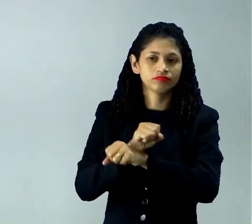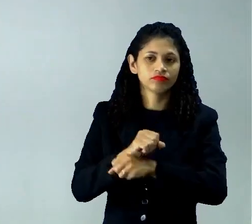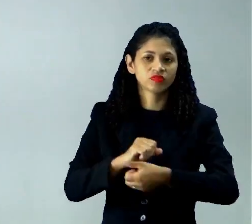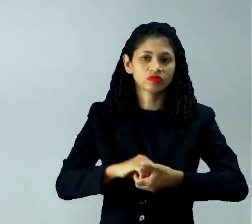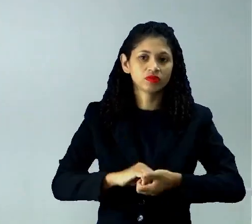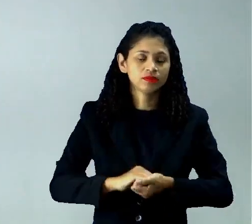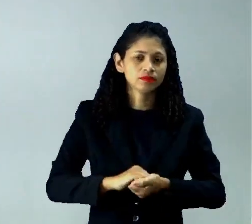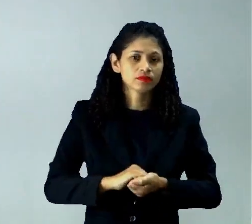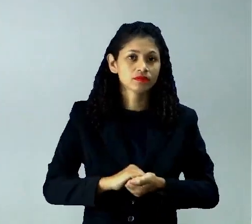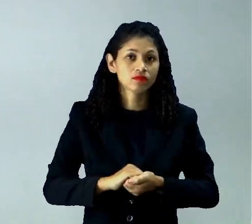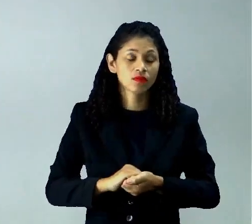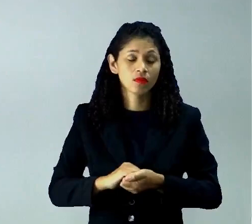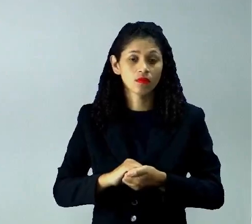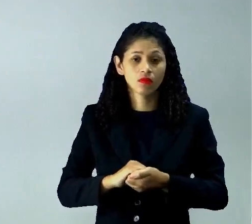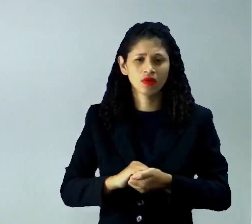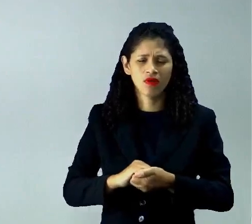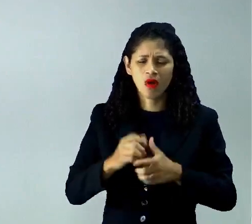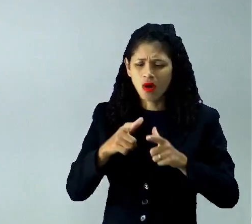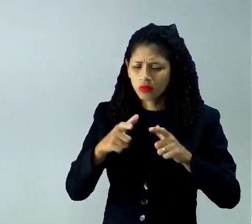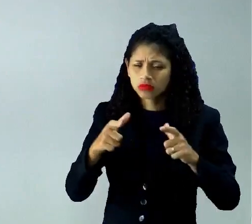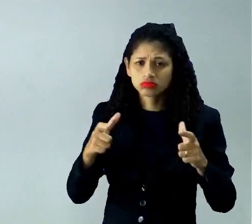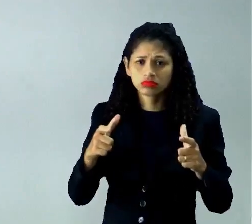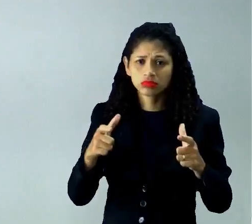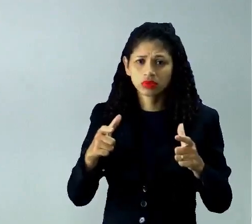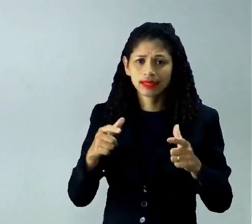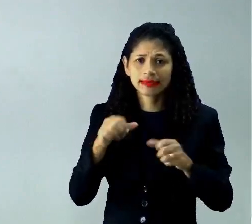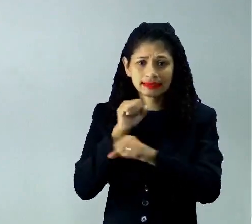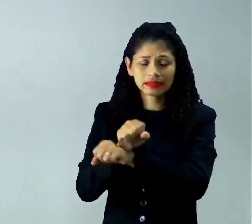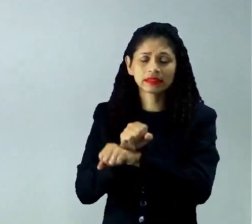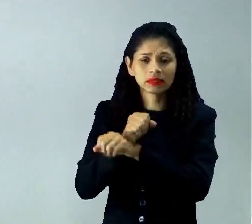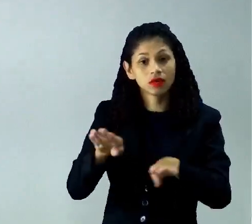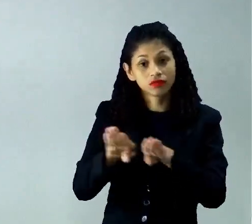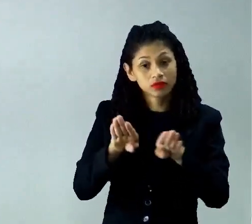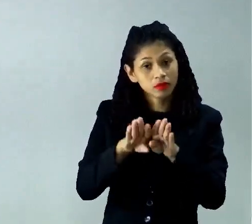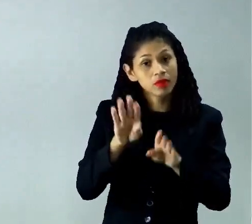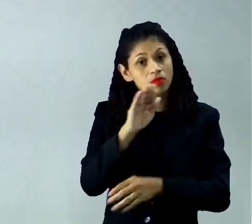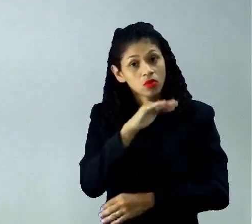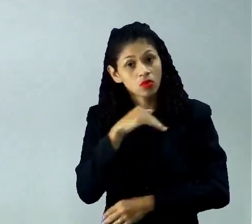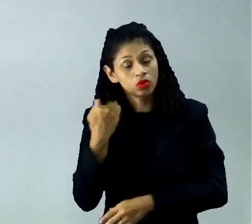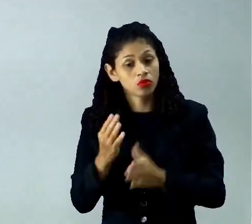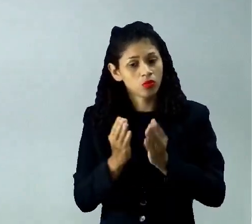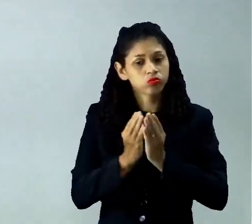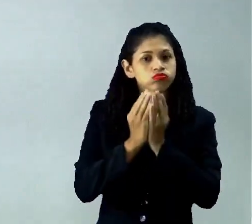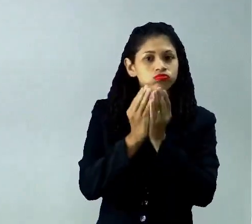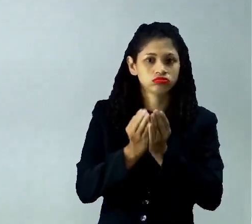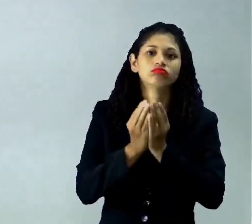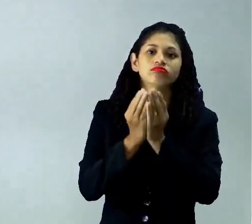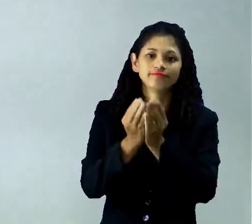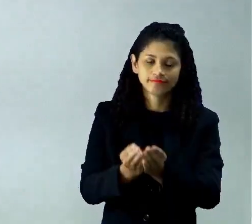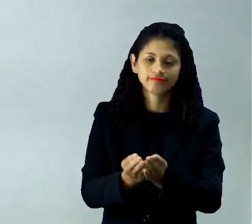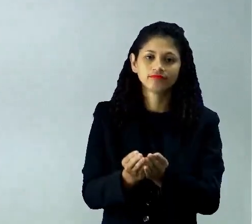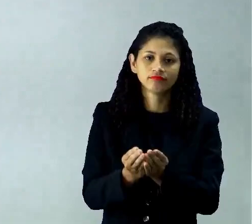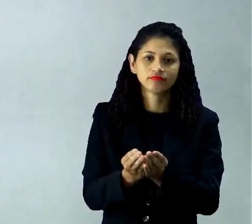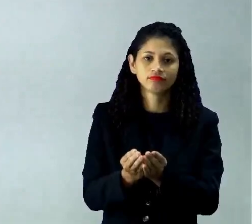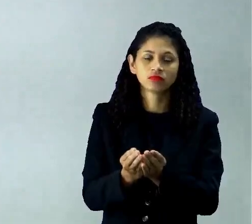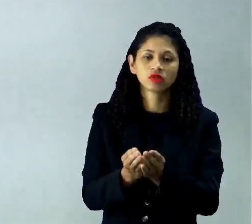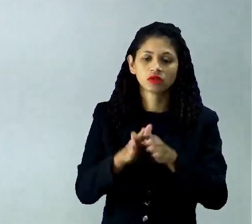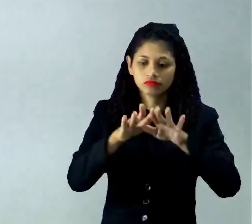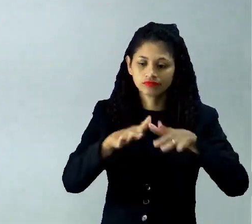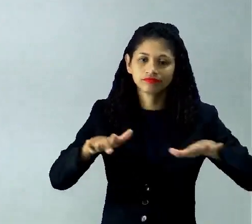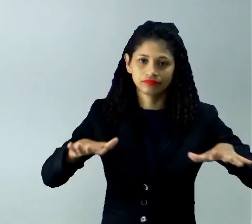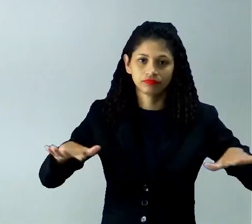Muitos escravos morriam na viagem. Então a gente tem esse tráfico transatlântico muito